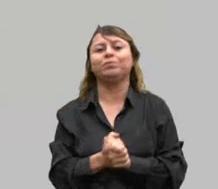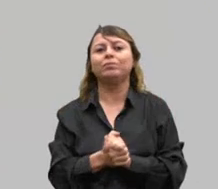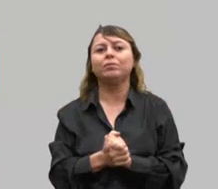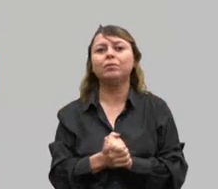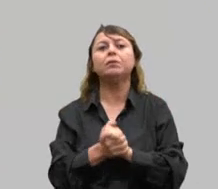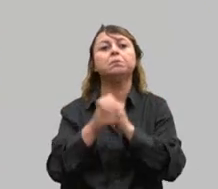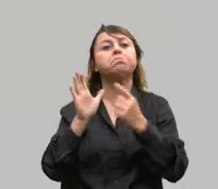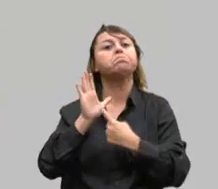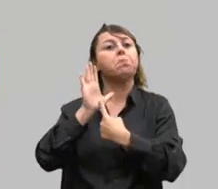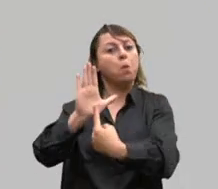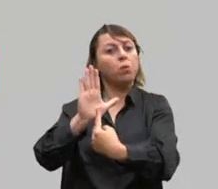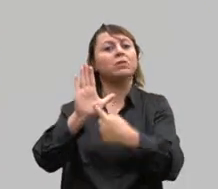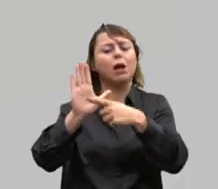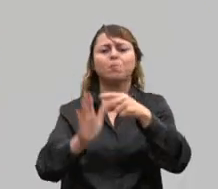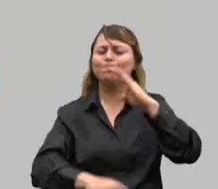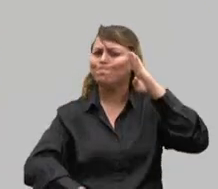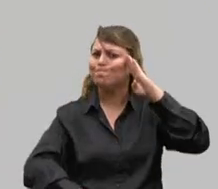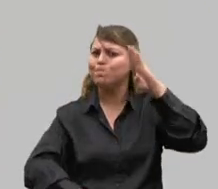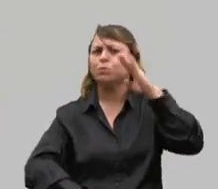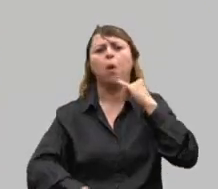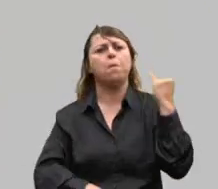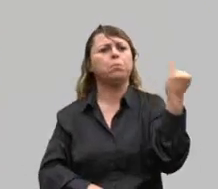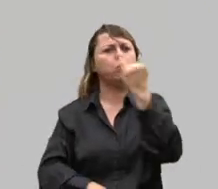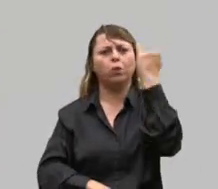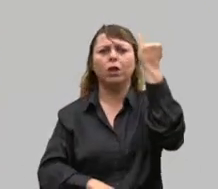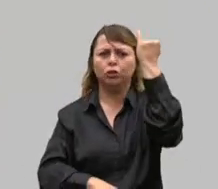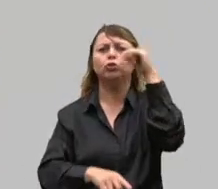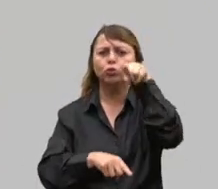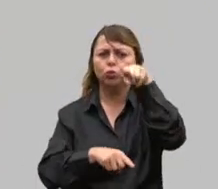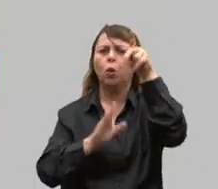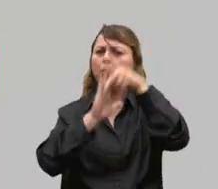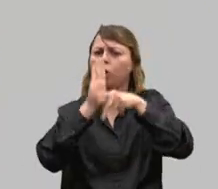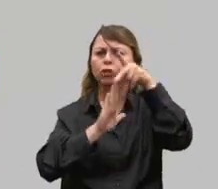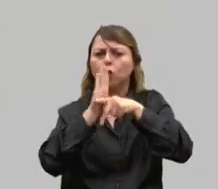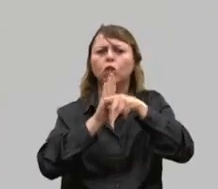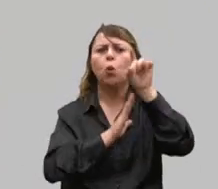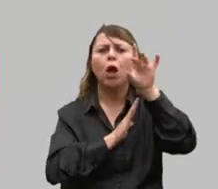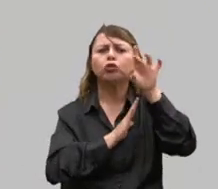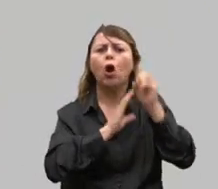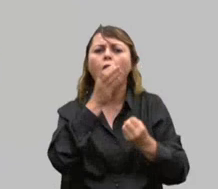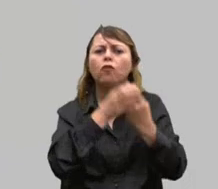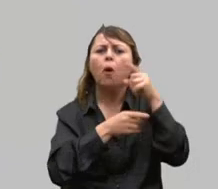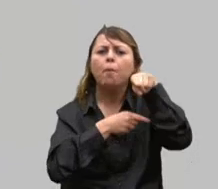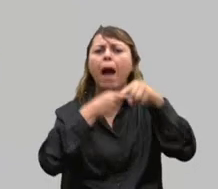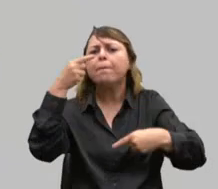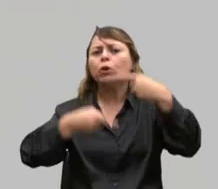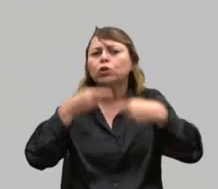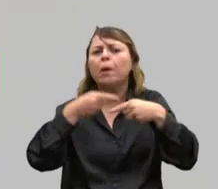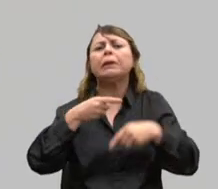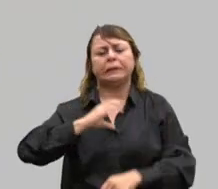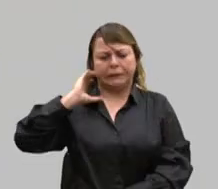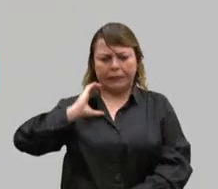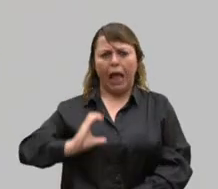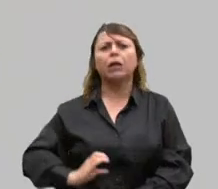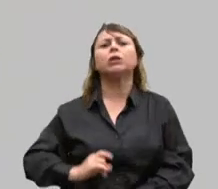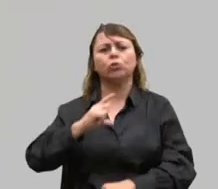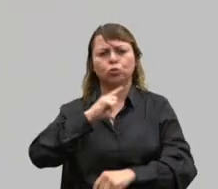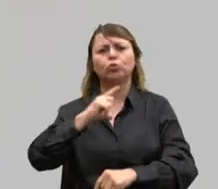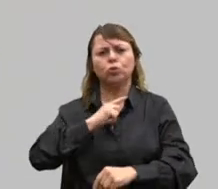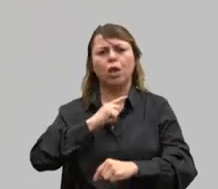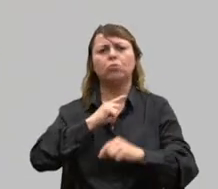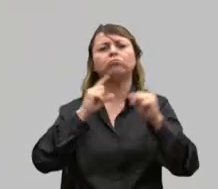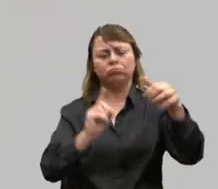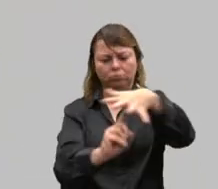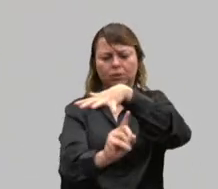destacar que o fator mais importante do projeto é que este não forma políticos e sim cidadãos conscientes de seu papel na sociedade